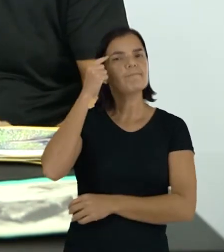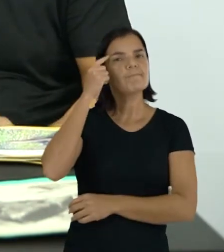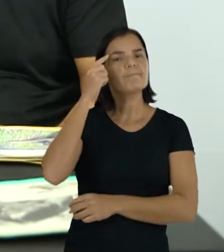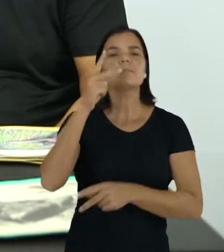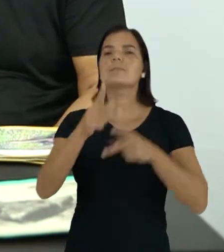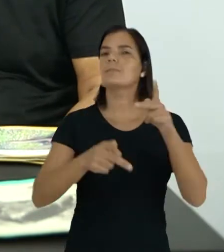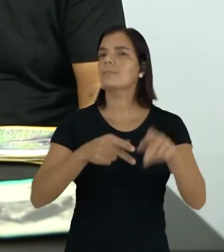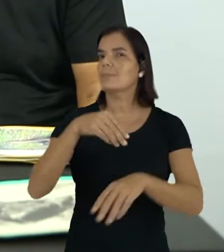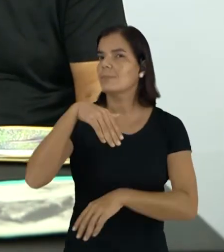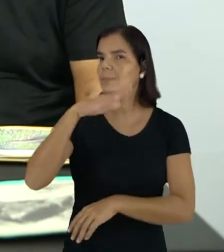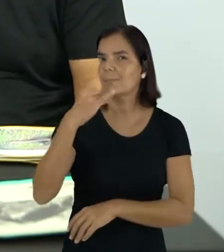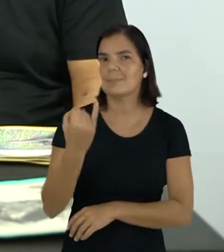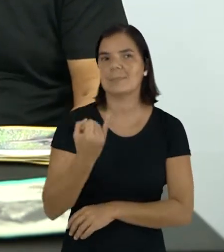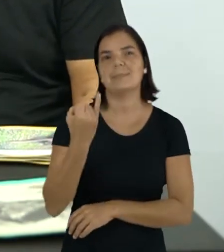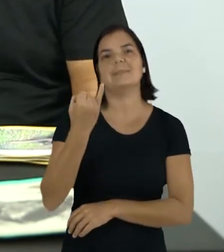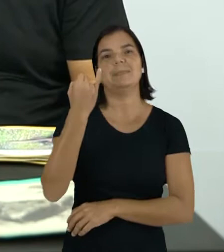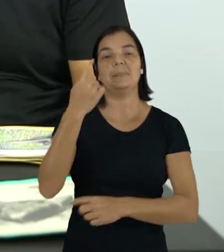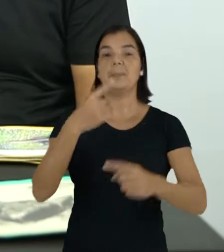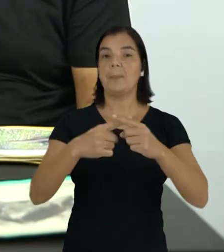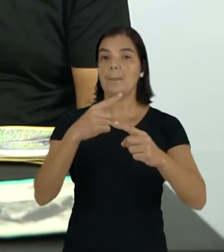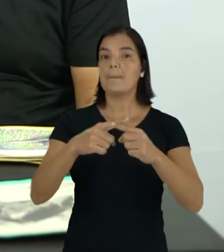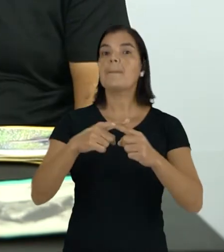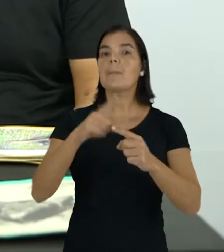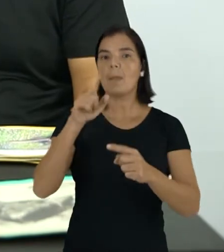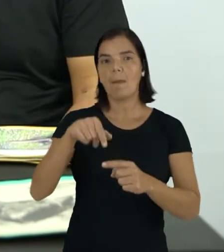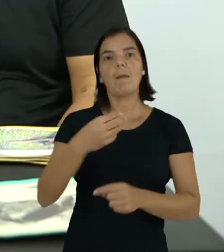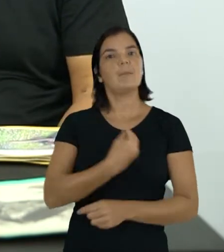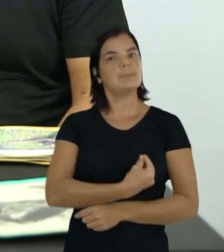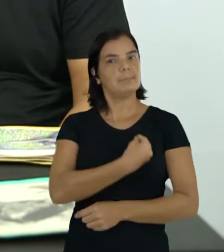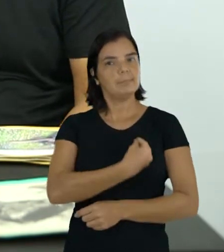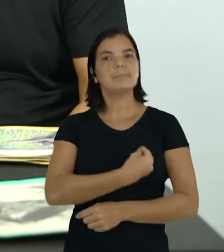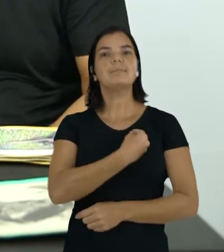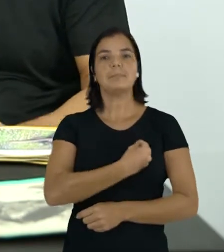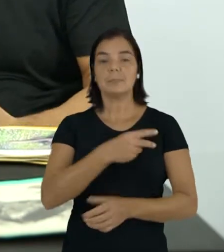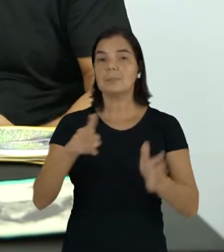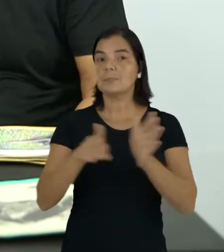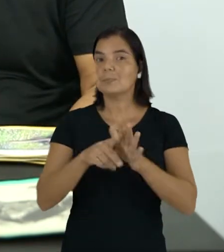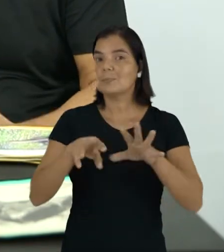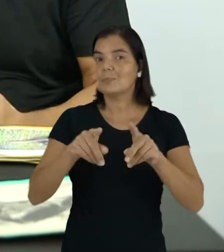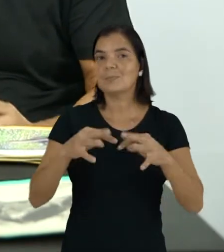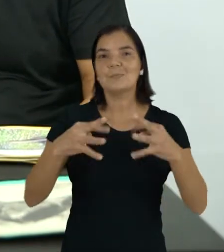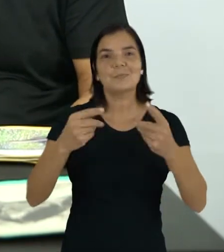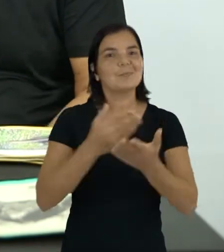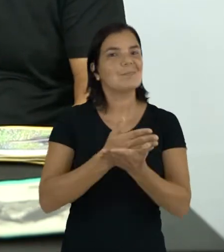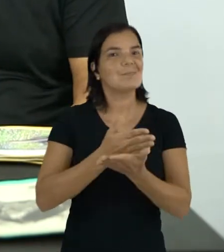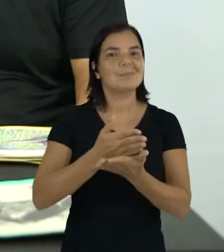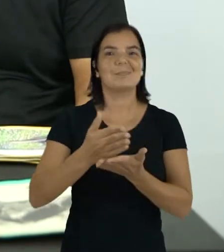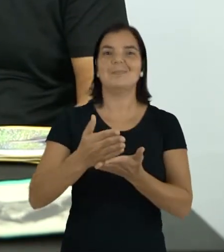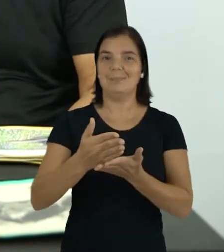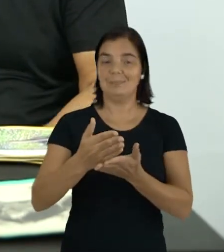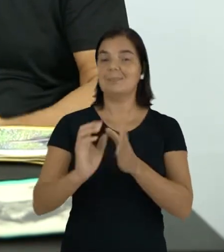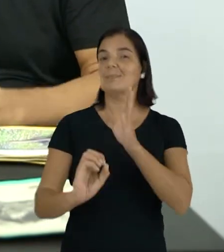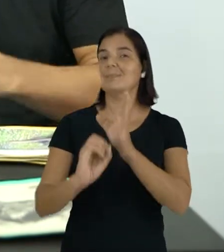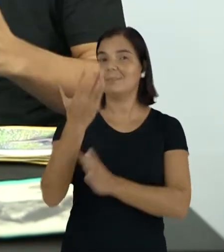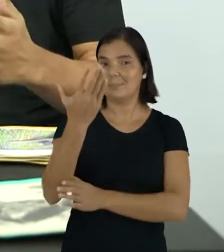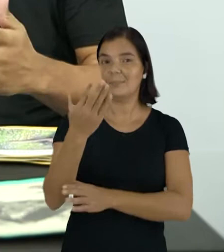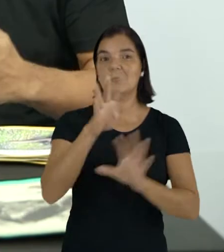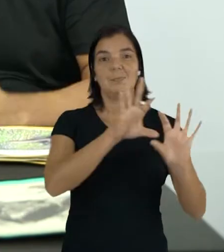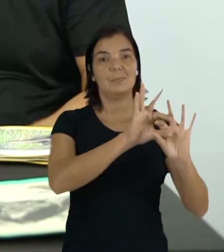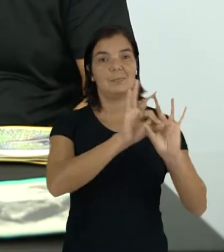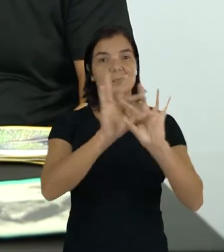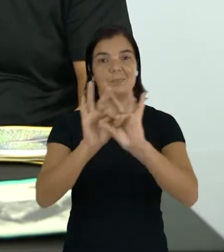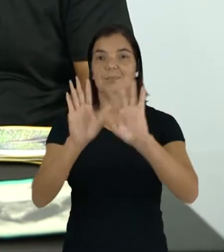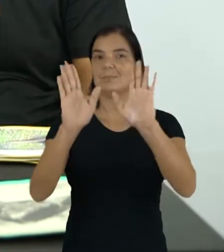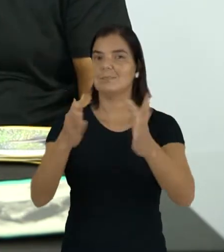povo mais importante, porque eram eles que ocupavam esse território quando tudo começou a acontecer no contexto que